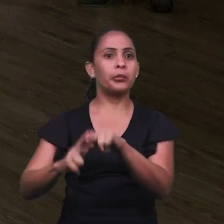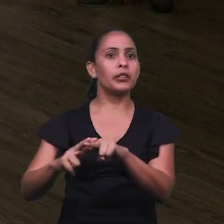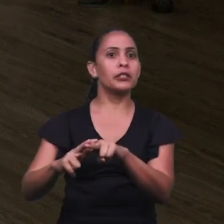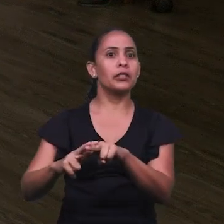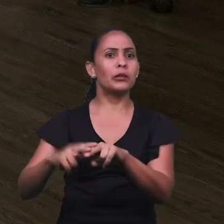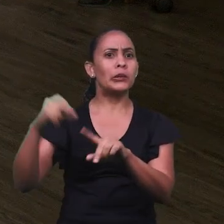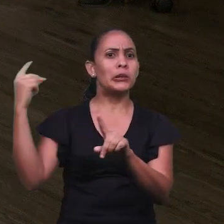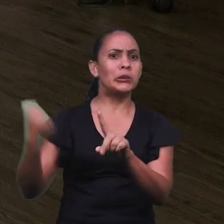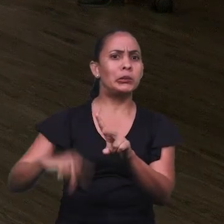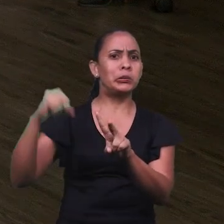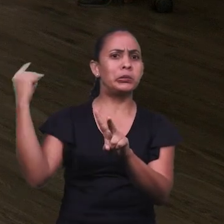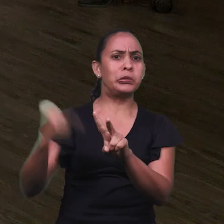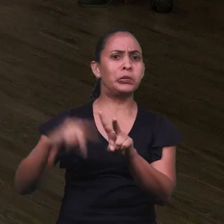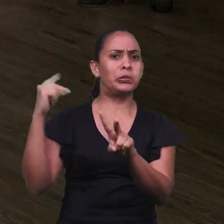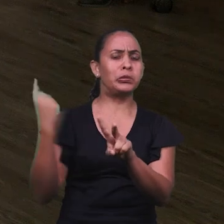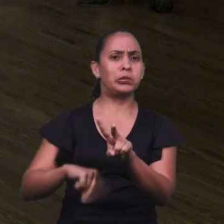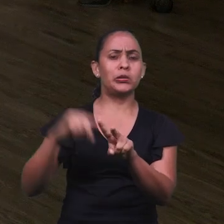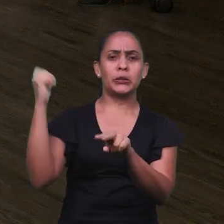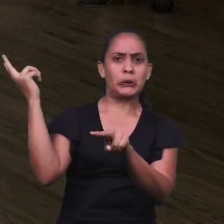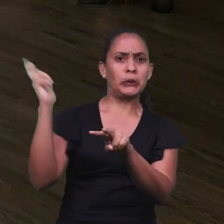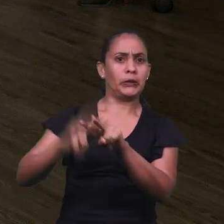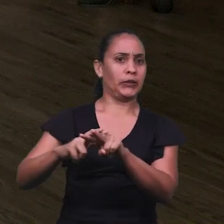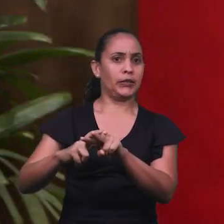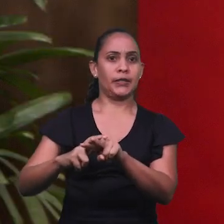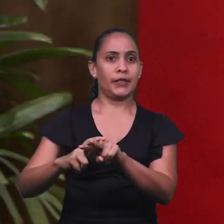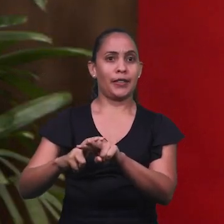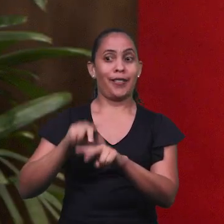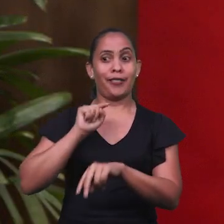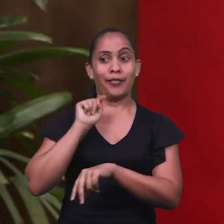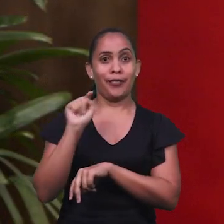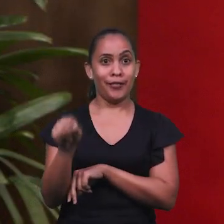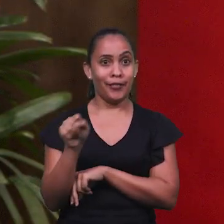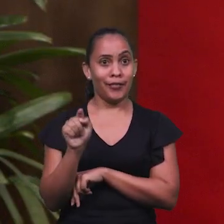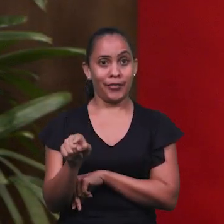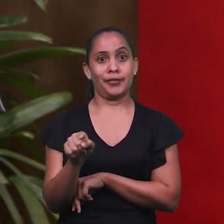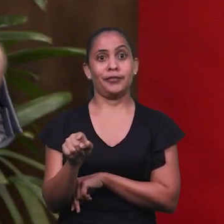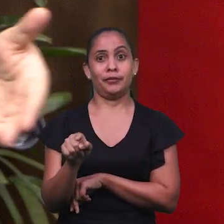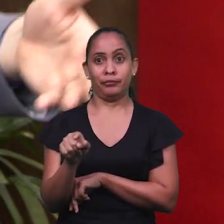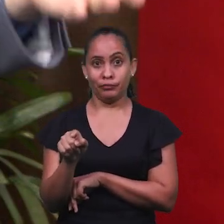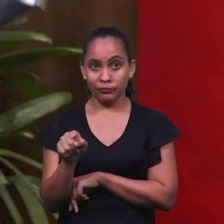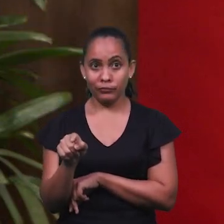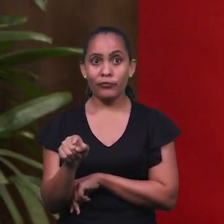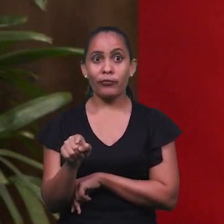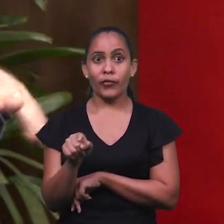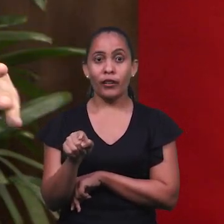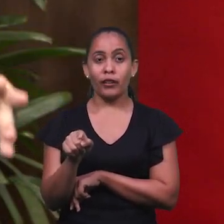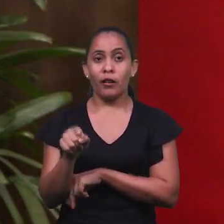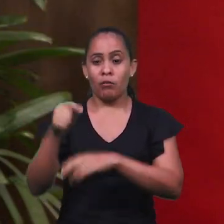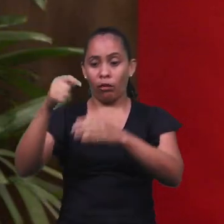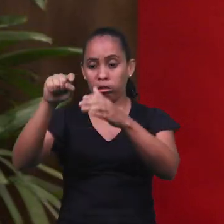prisão, açoite, cadeia, na prisão de Filipos, que era a prisão